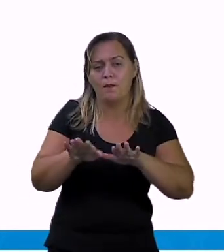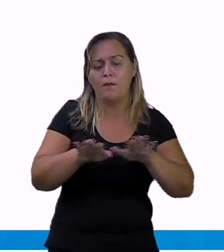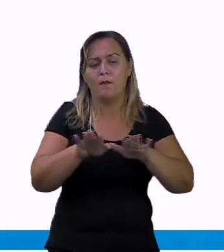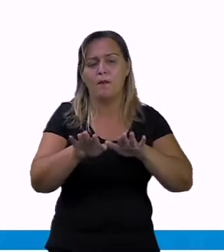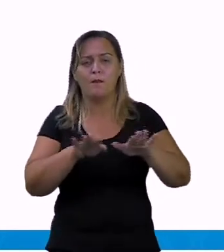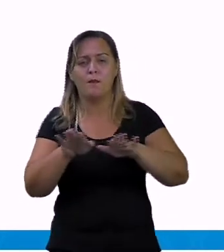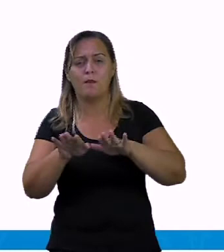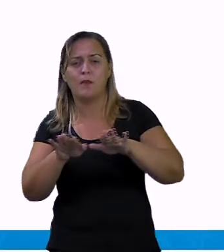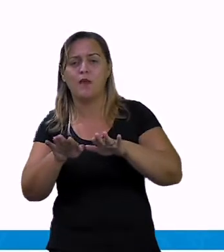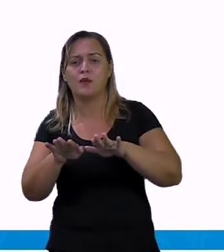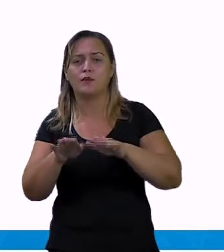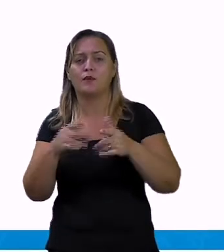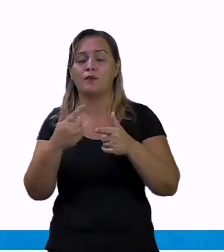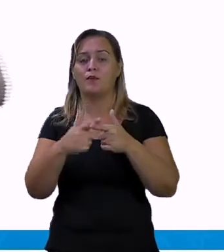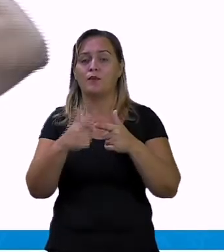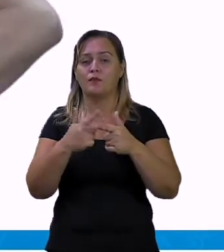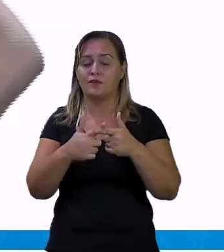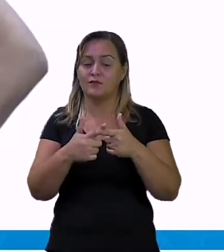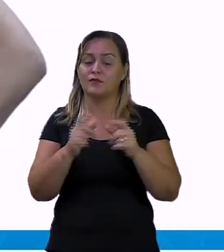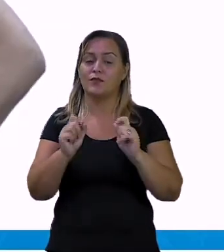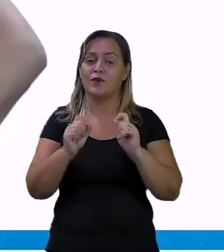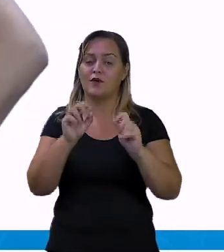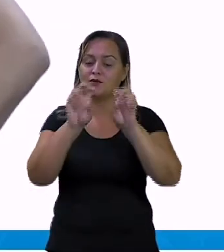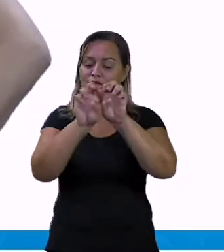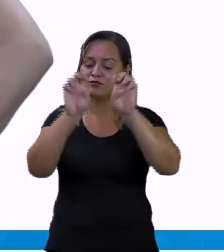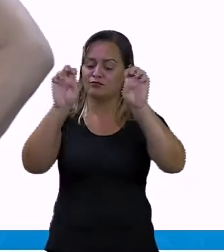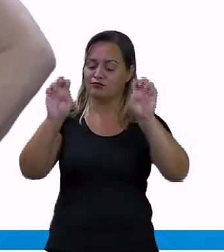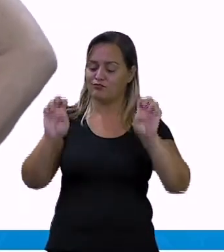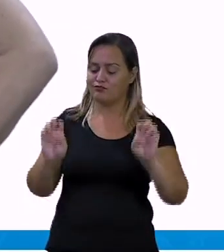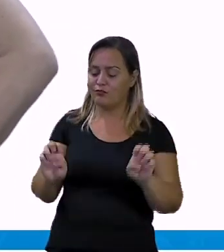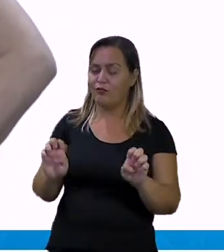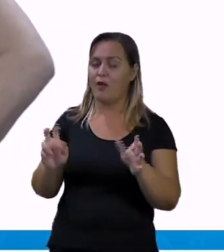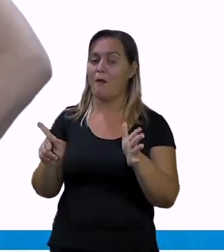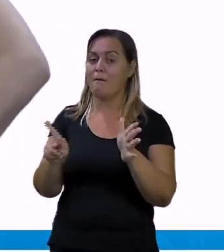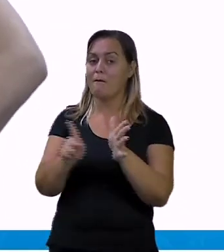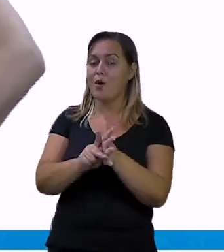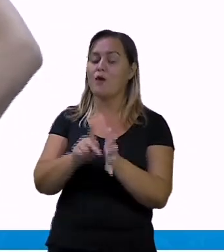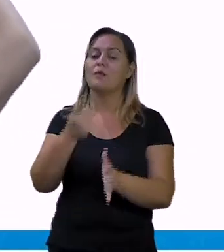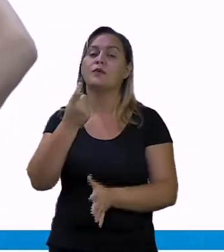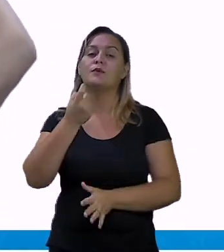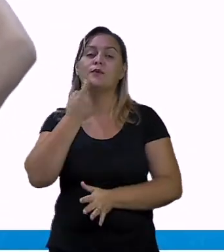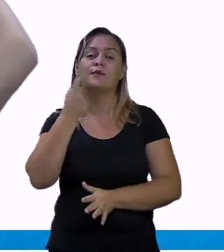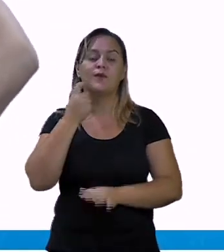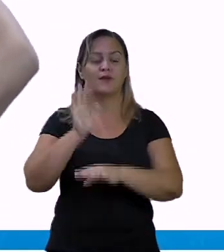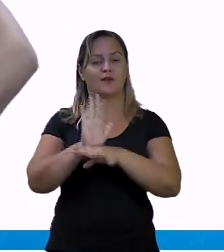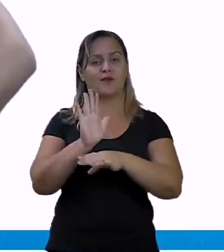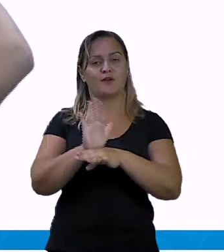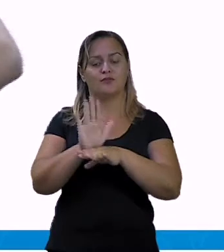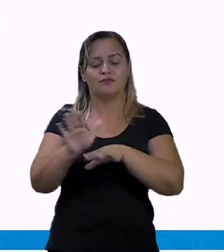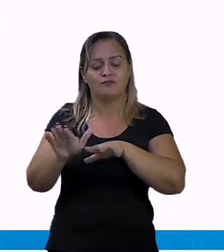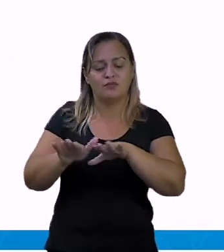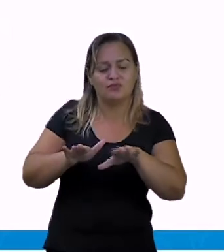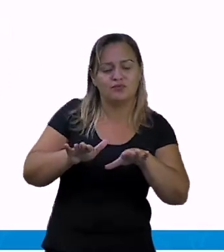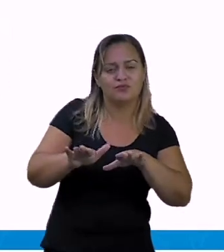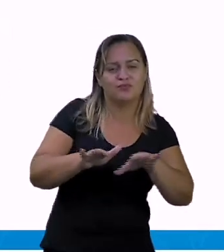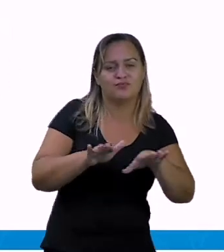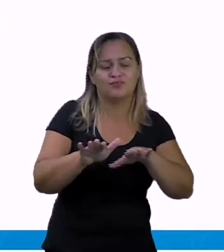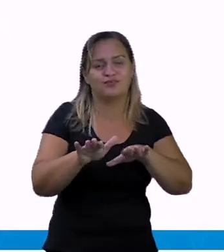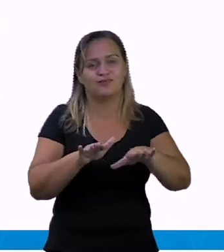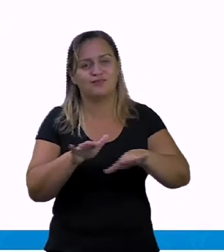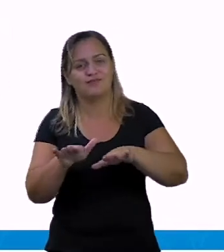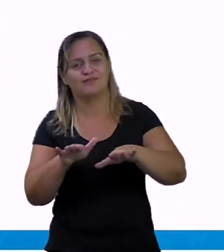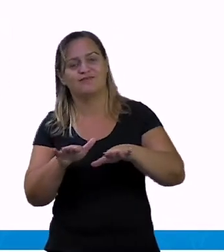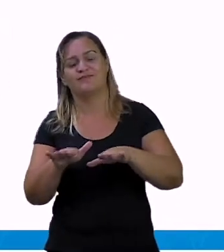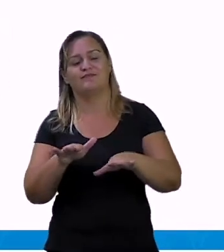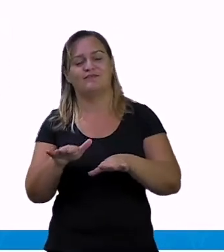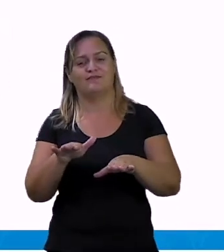suas estruturações. Bom, como que seria esse movimento então? Não é? Então, olha só.